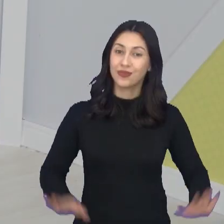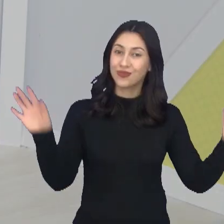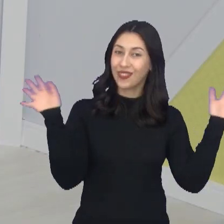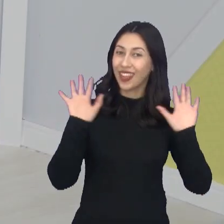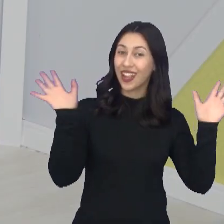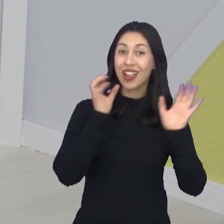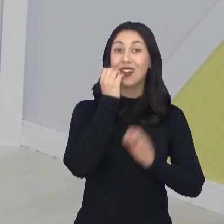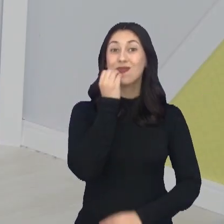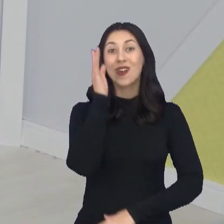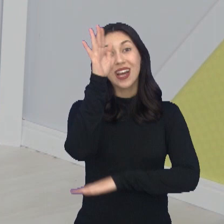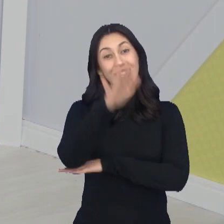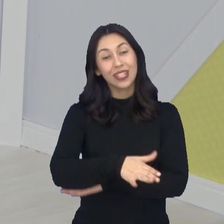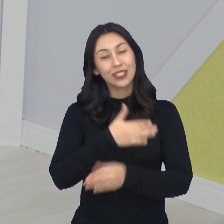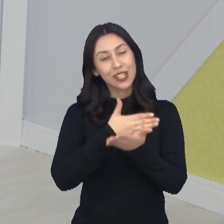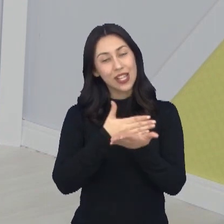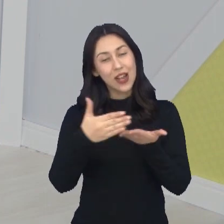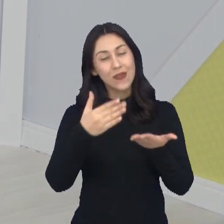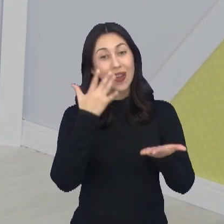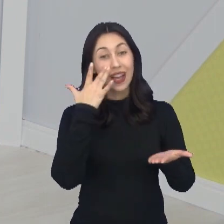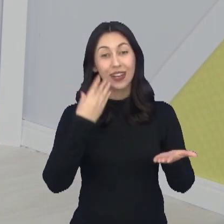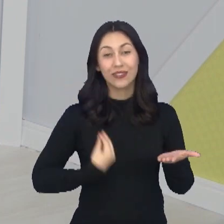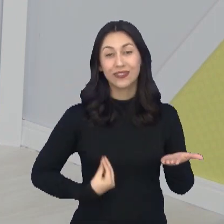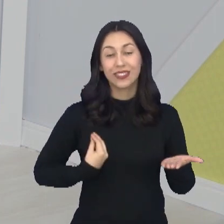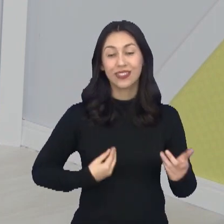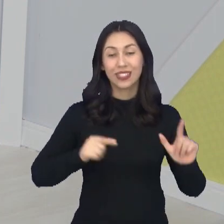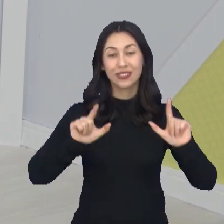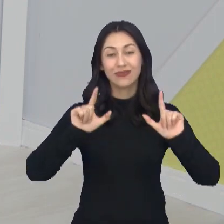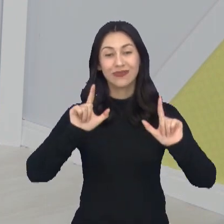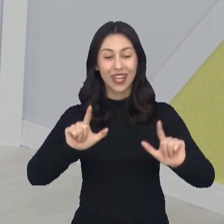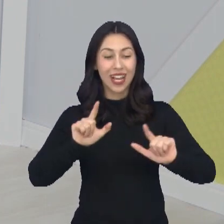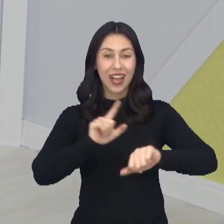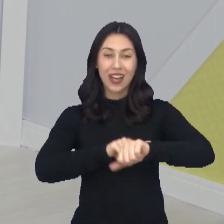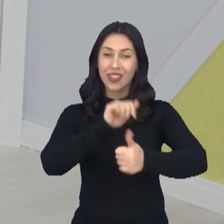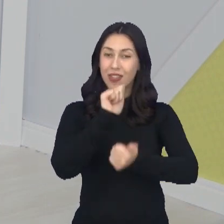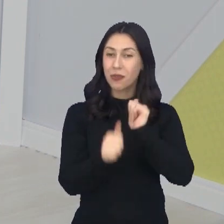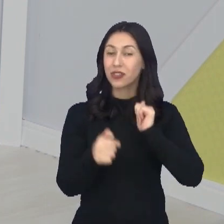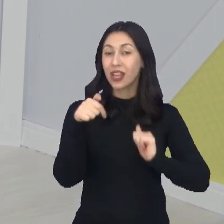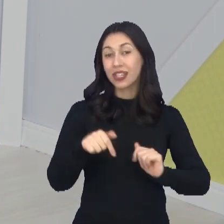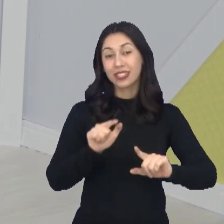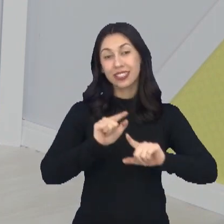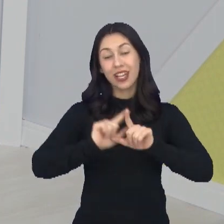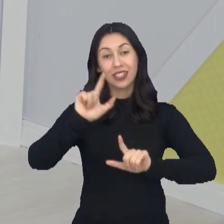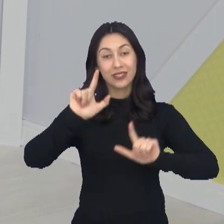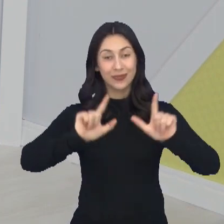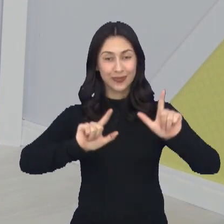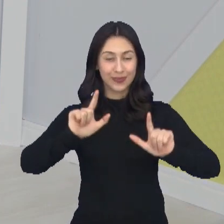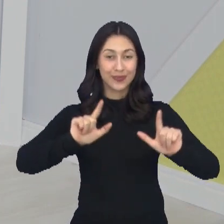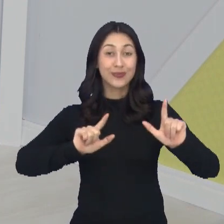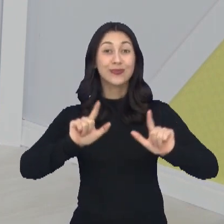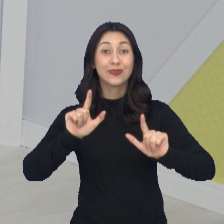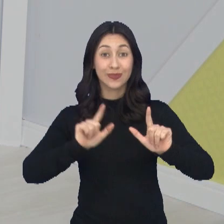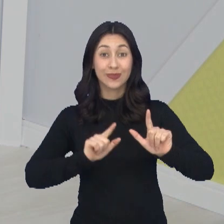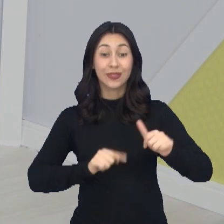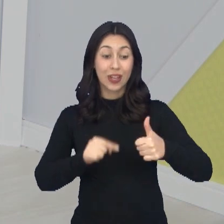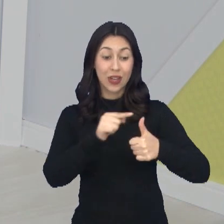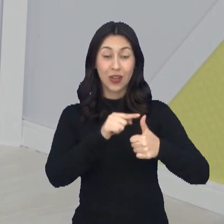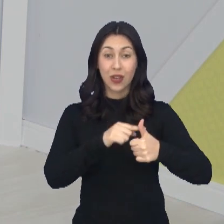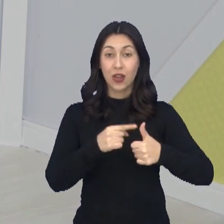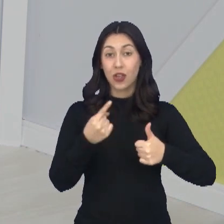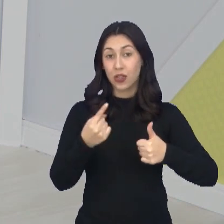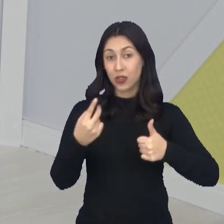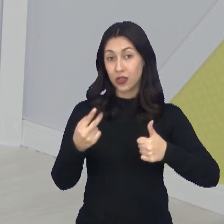boa tarde para você. Tá começando o Ao Vivaço, o programa Hora do Esporte aqui na tela da TV Câmara de São José dos Campos, pelo